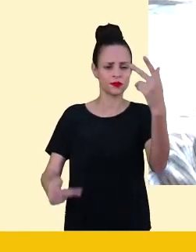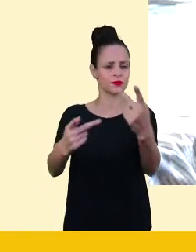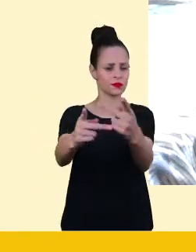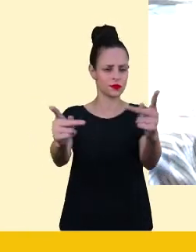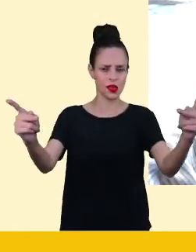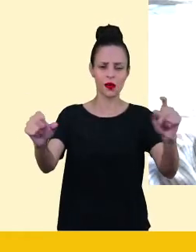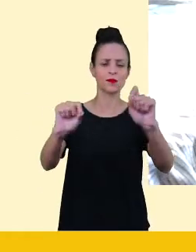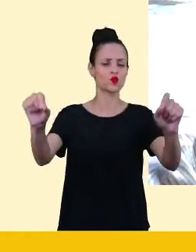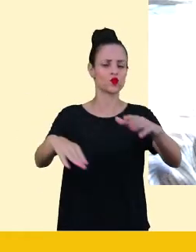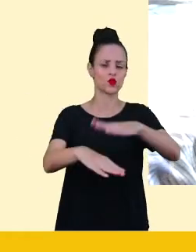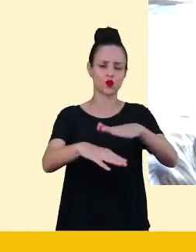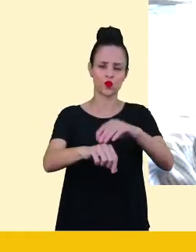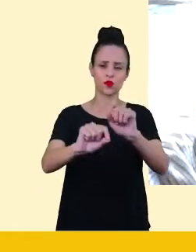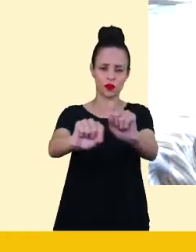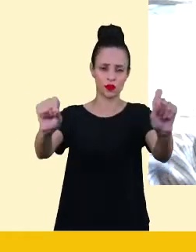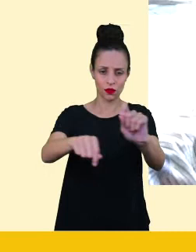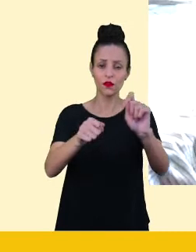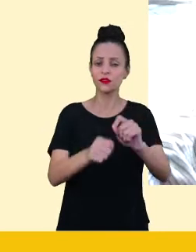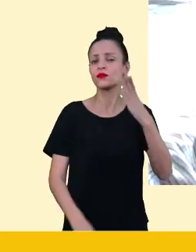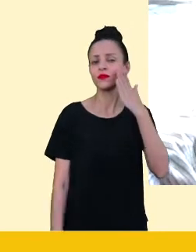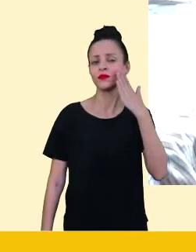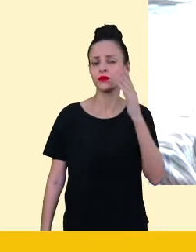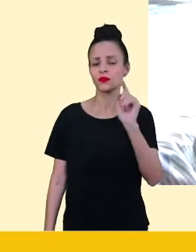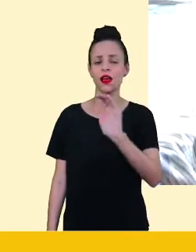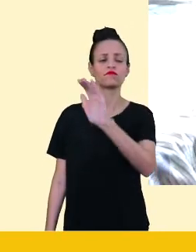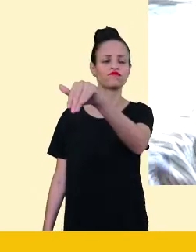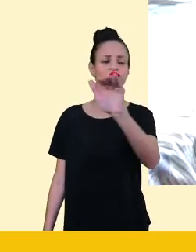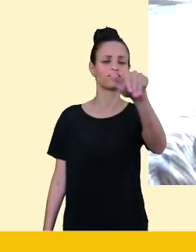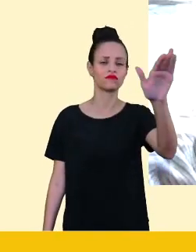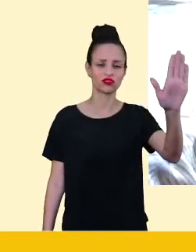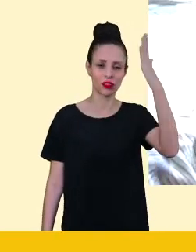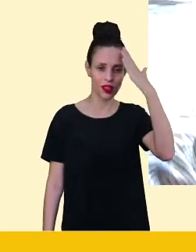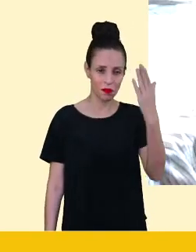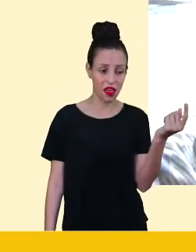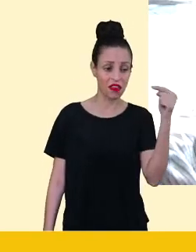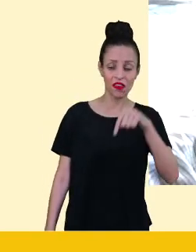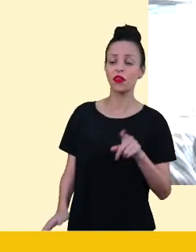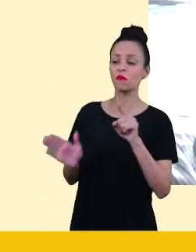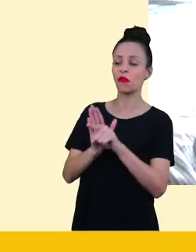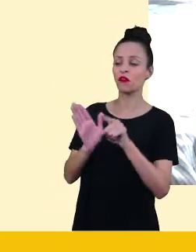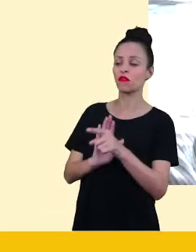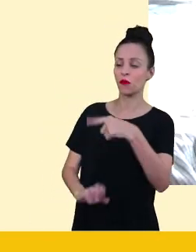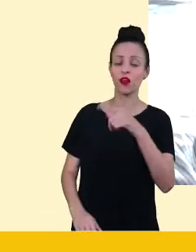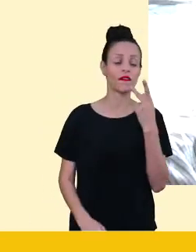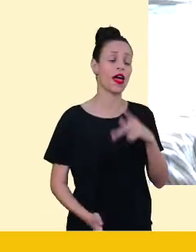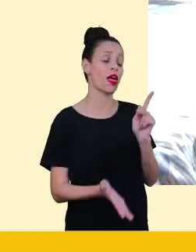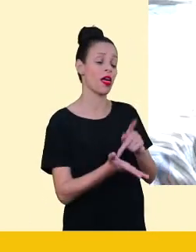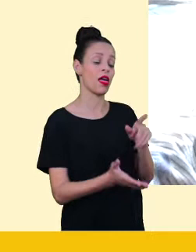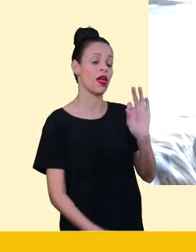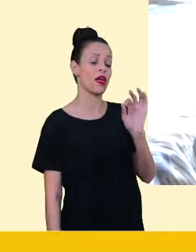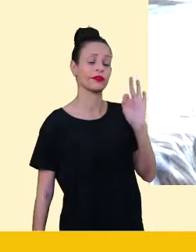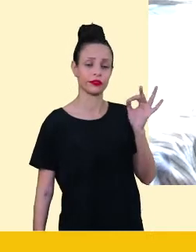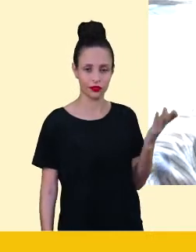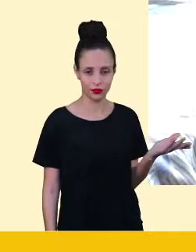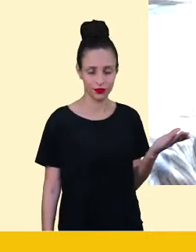coisas deles, eles sabem o que eles estão fazendo e eles já sabem de tudo e eles vêm aqui perguntar pra gente confirmar o